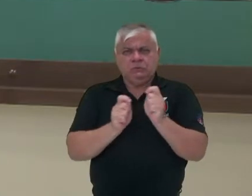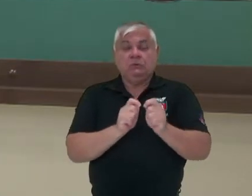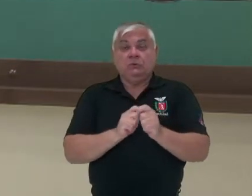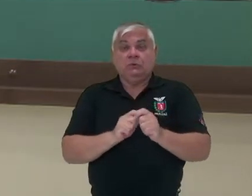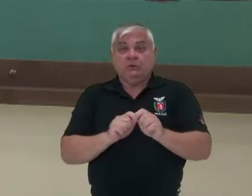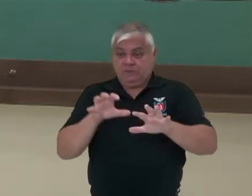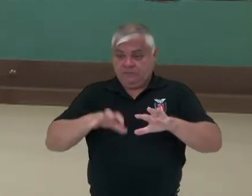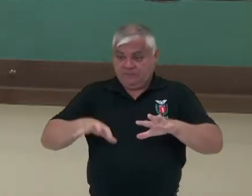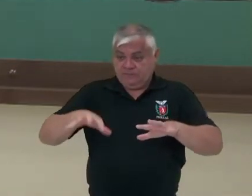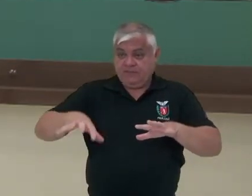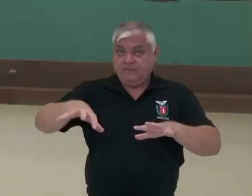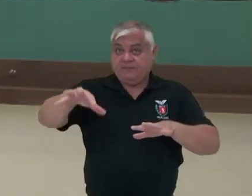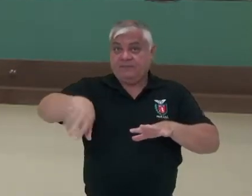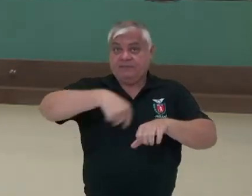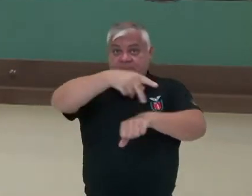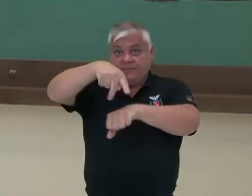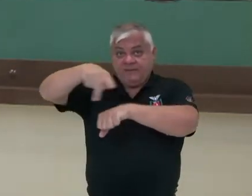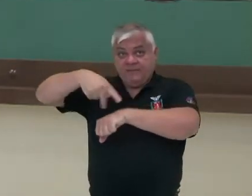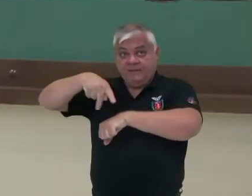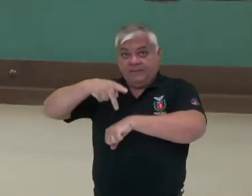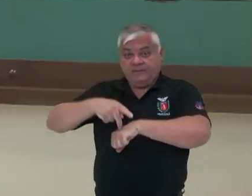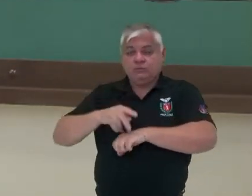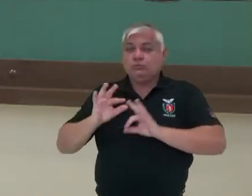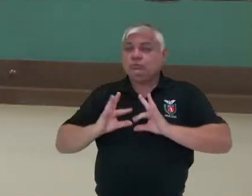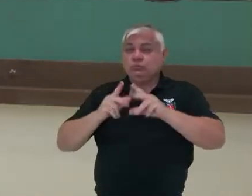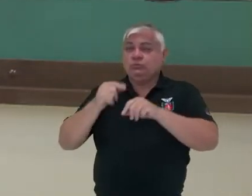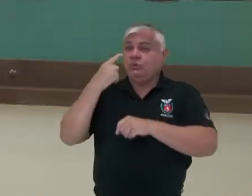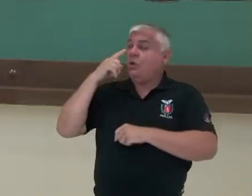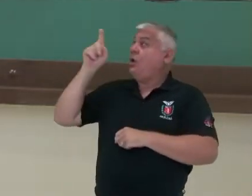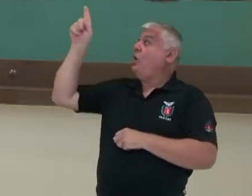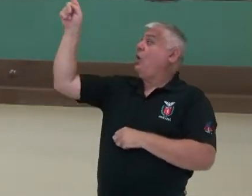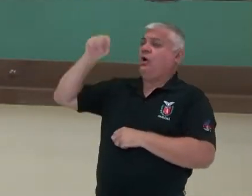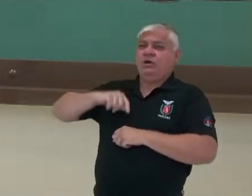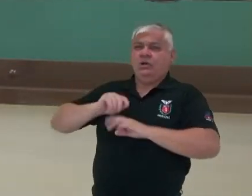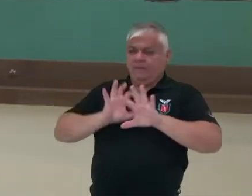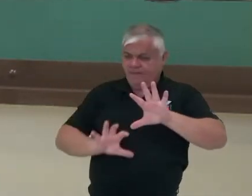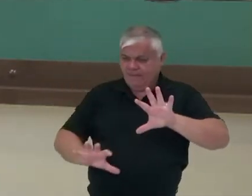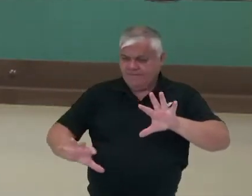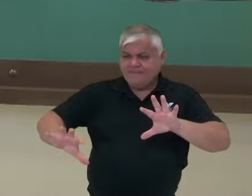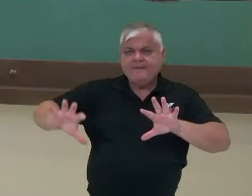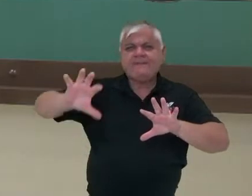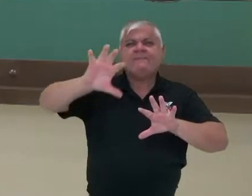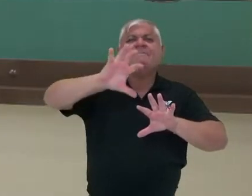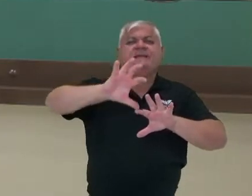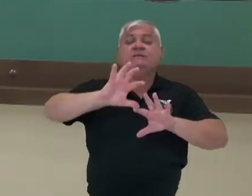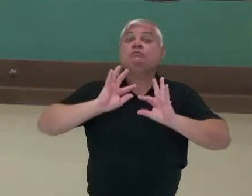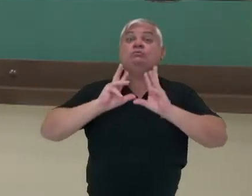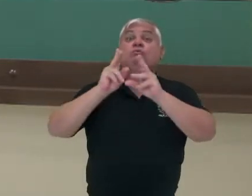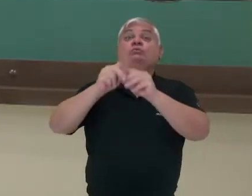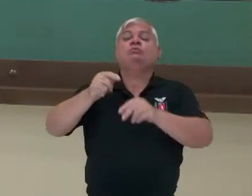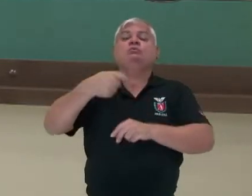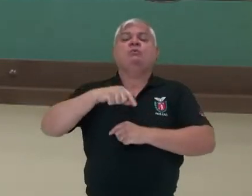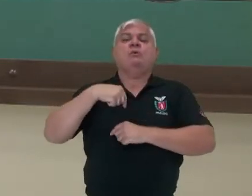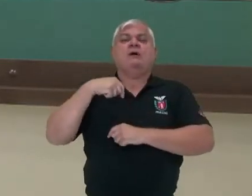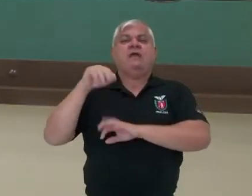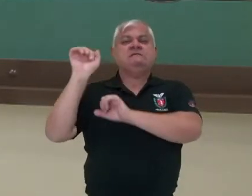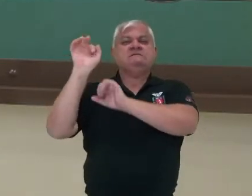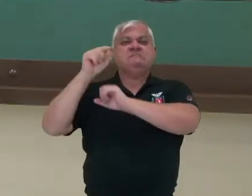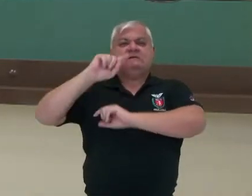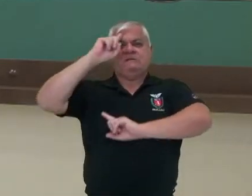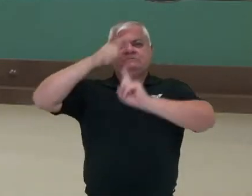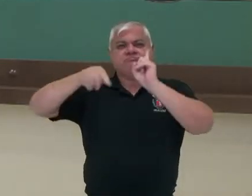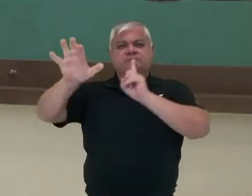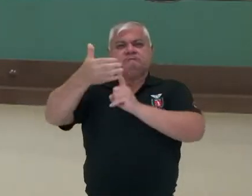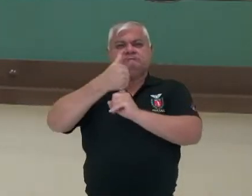conquistados. E aqui nós temos um mapa mostrando toda a região que a Espanha conquistou da América, tá?